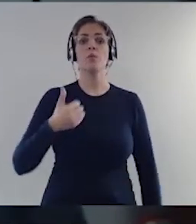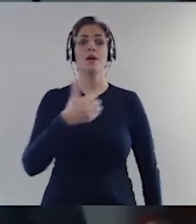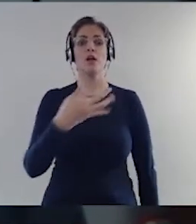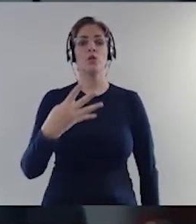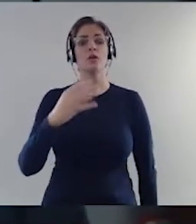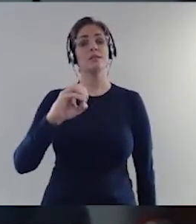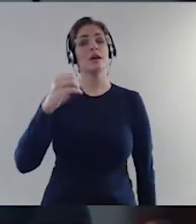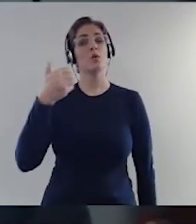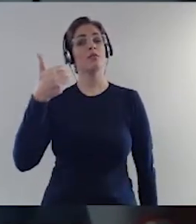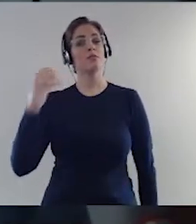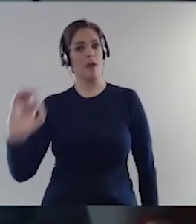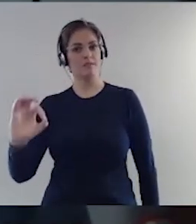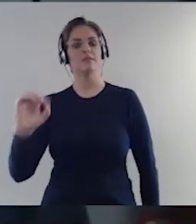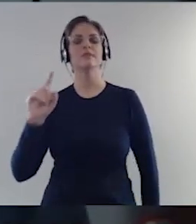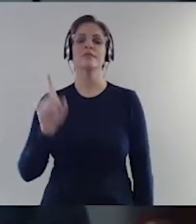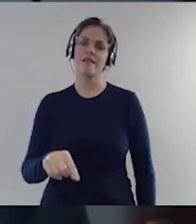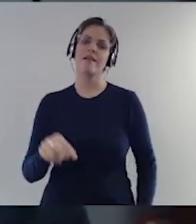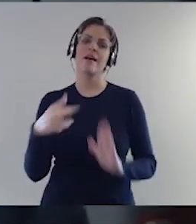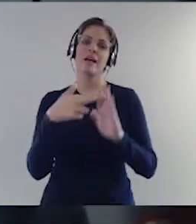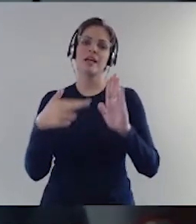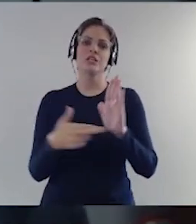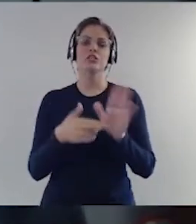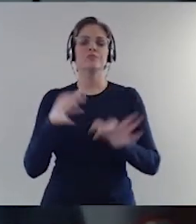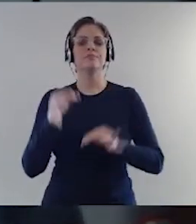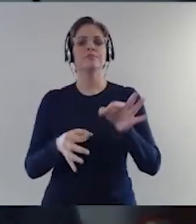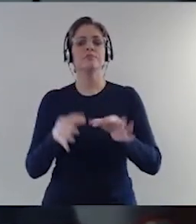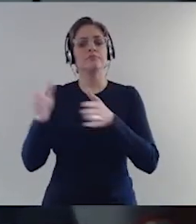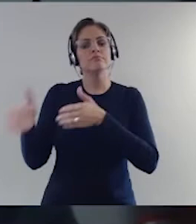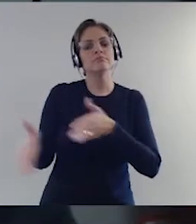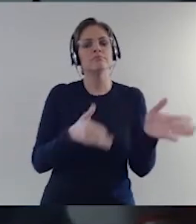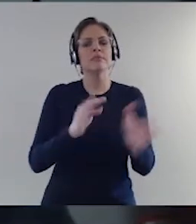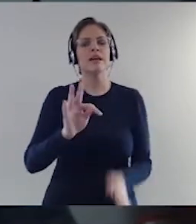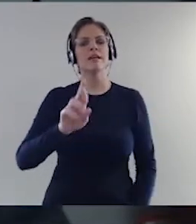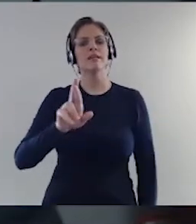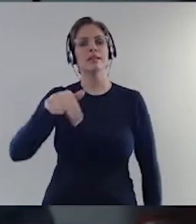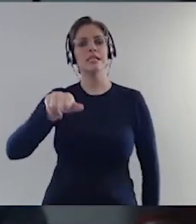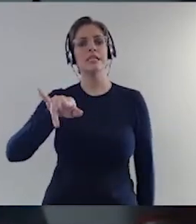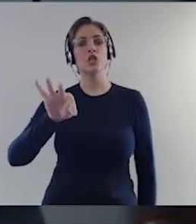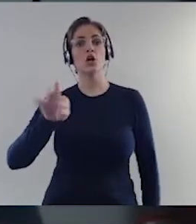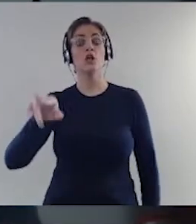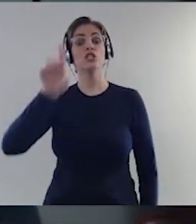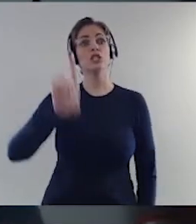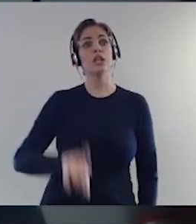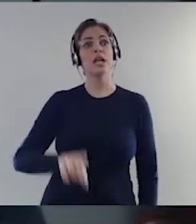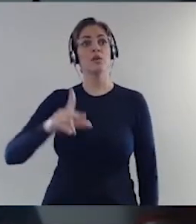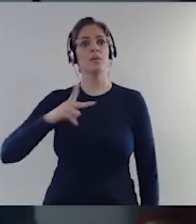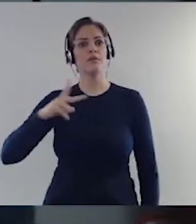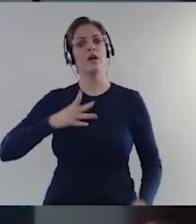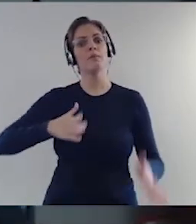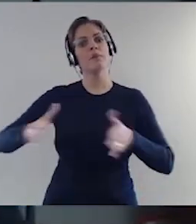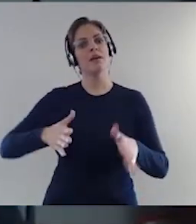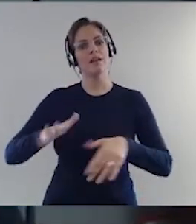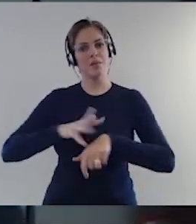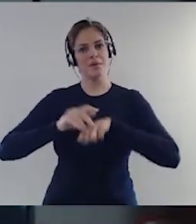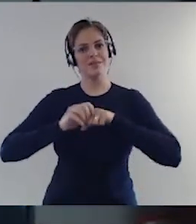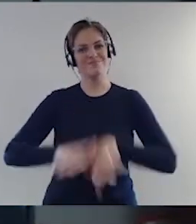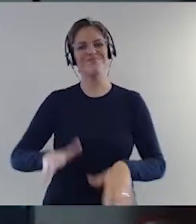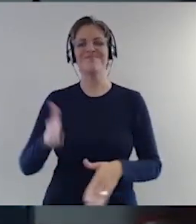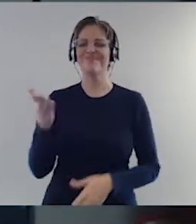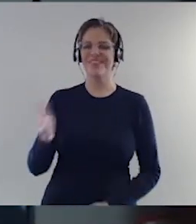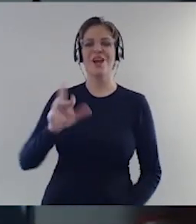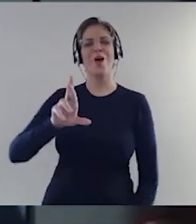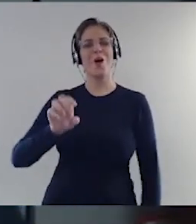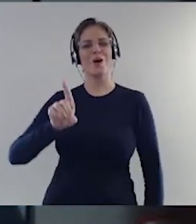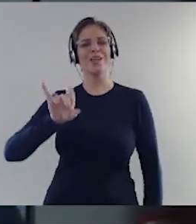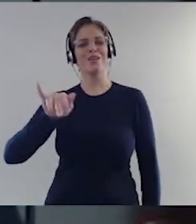14.010, que trata do regime jurídico transitório de direito privado durante a pandemia. Professor Rodrigo, muito obrigado